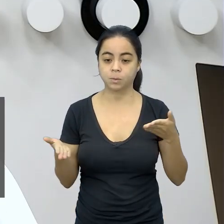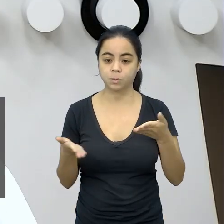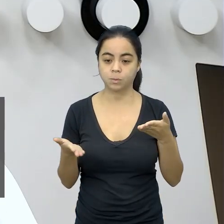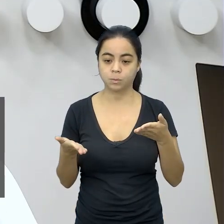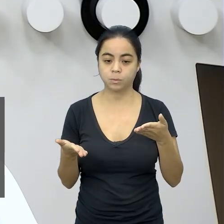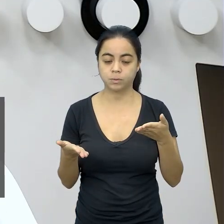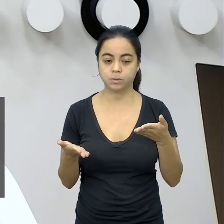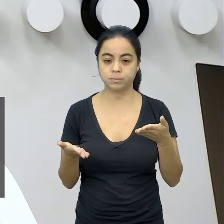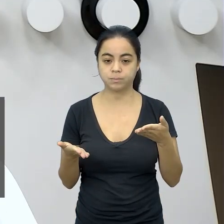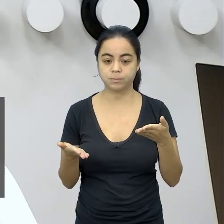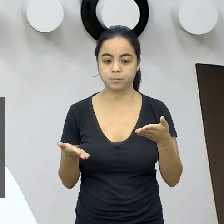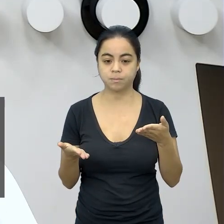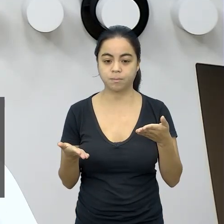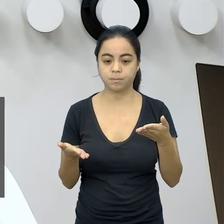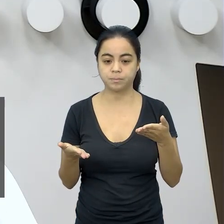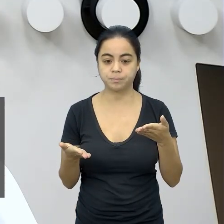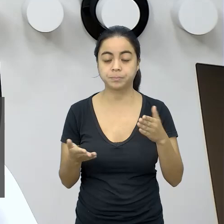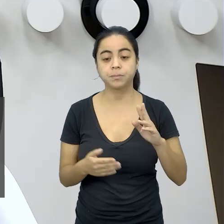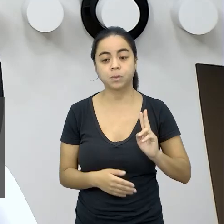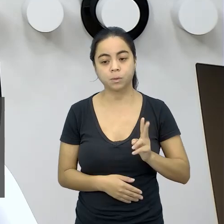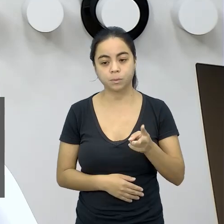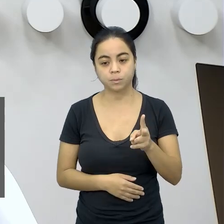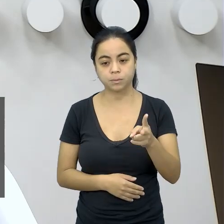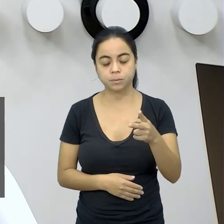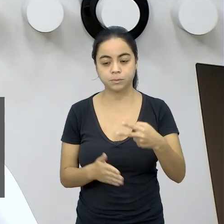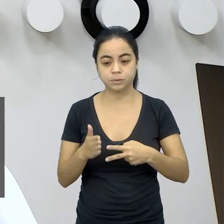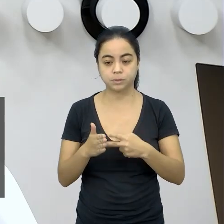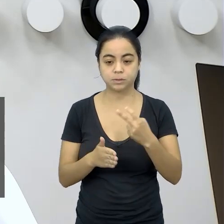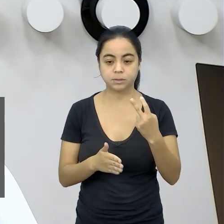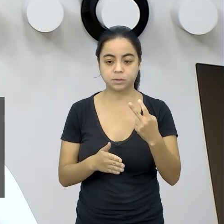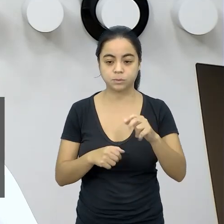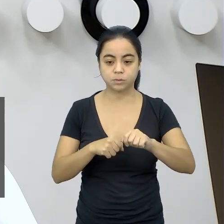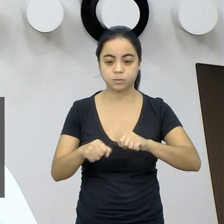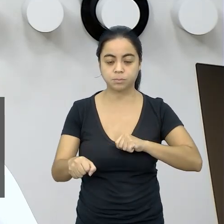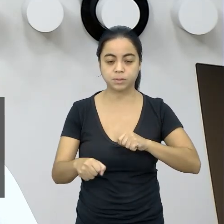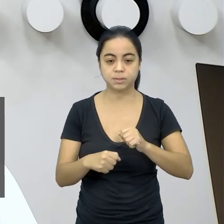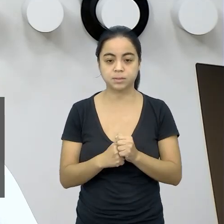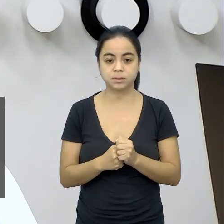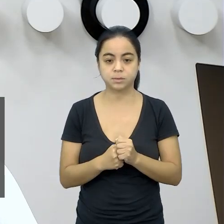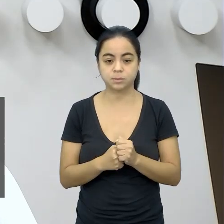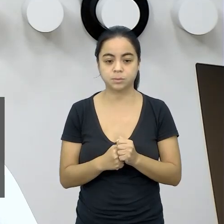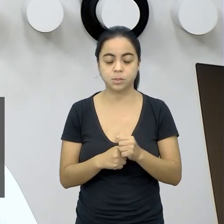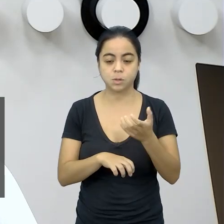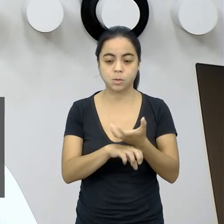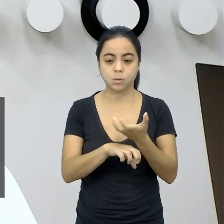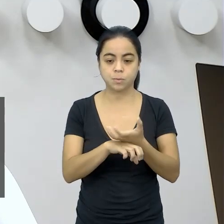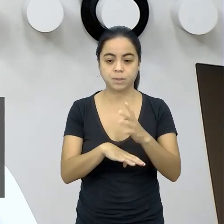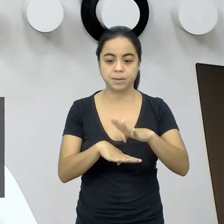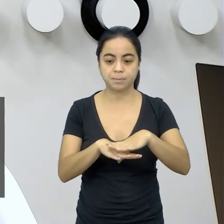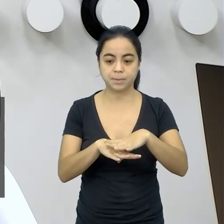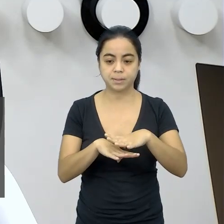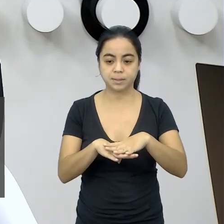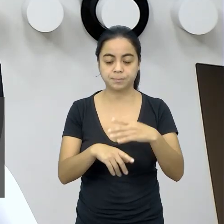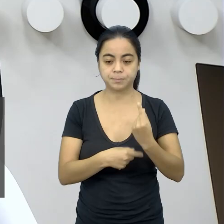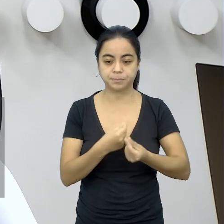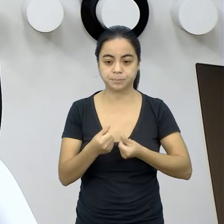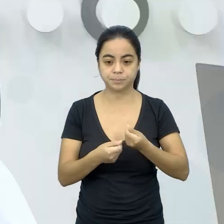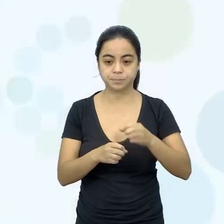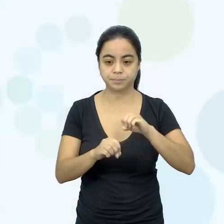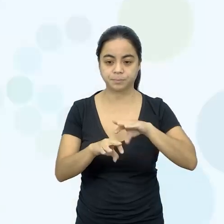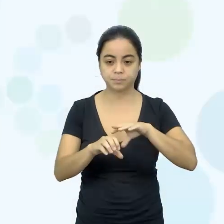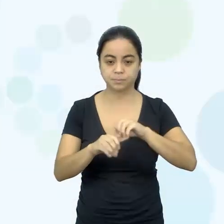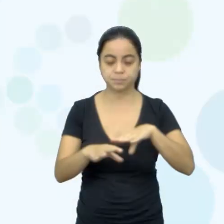daremos a sequência, né, da segunda formação da unidade curricular de matemática, educação financeira